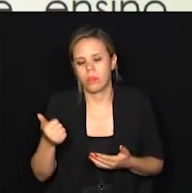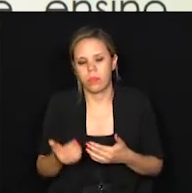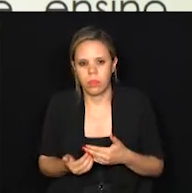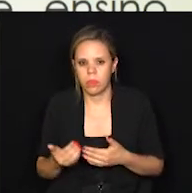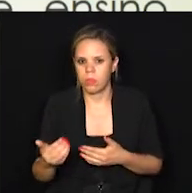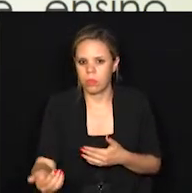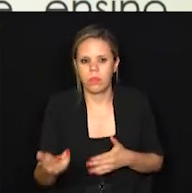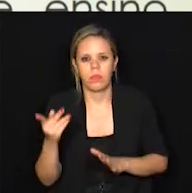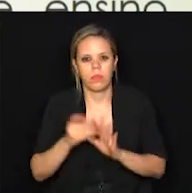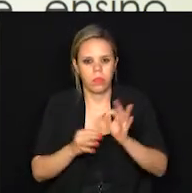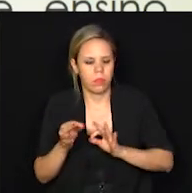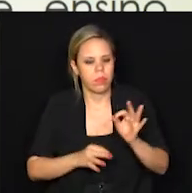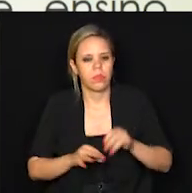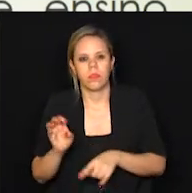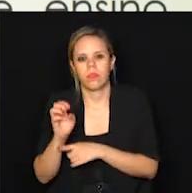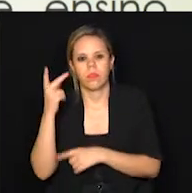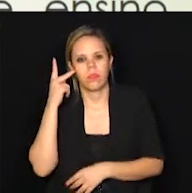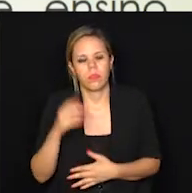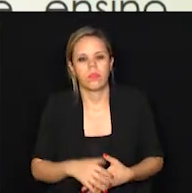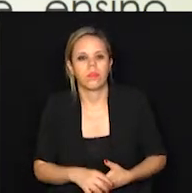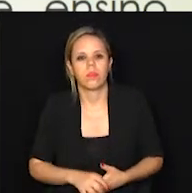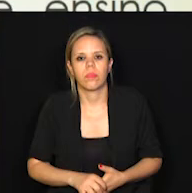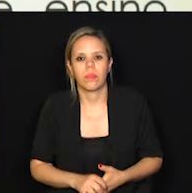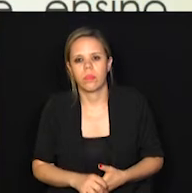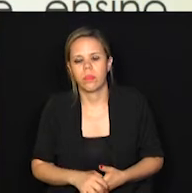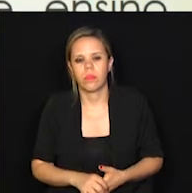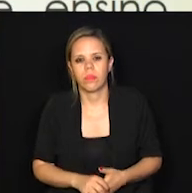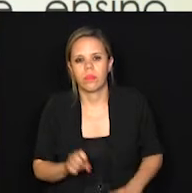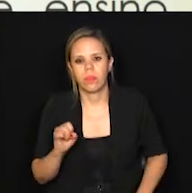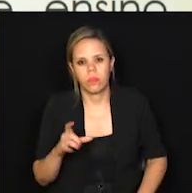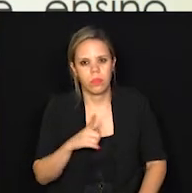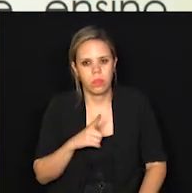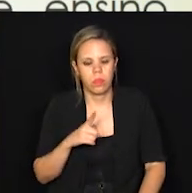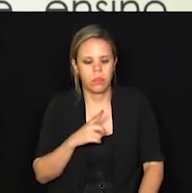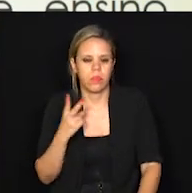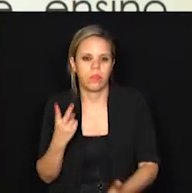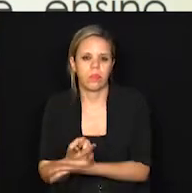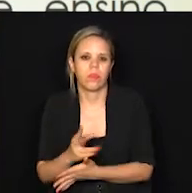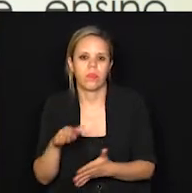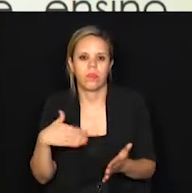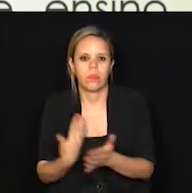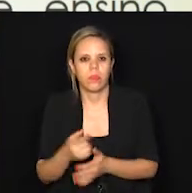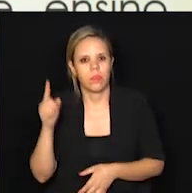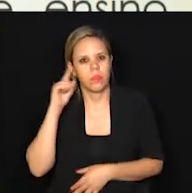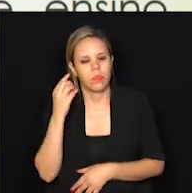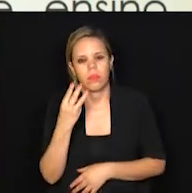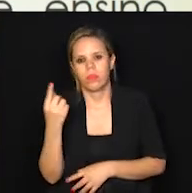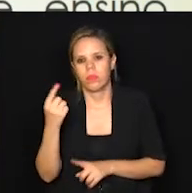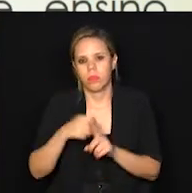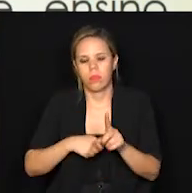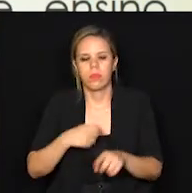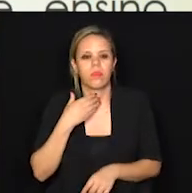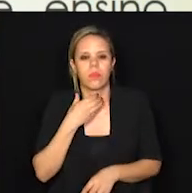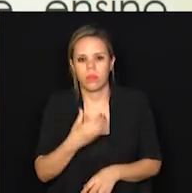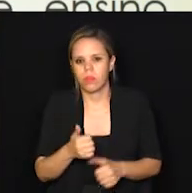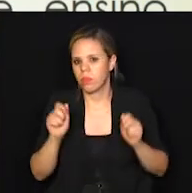não está falando, enquanto escolas de educação infantil, de um retorno